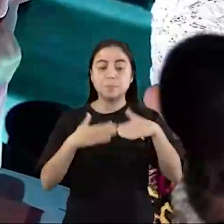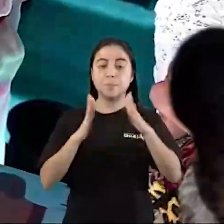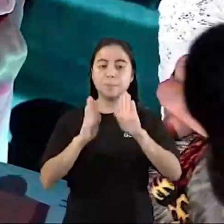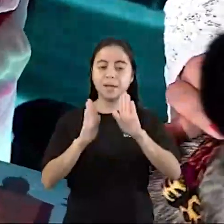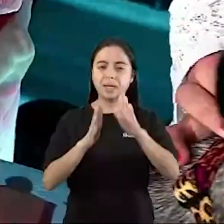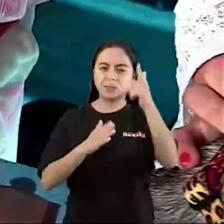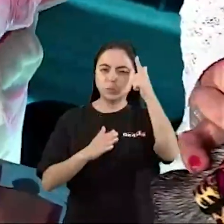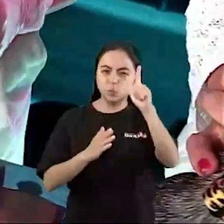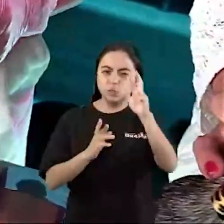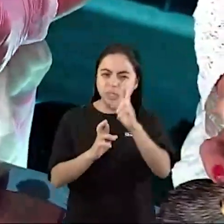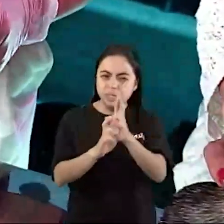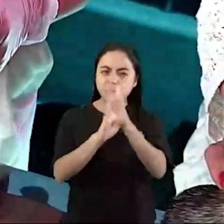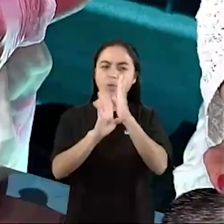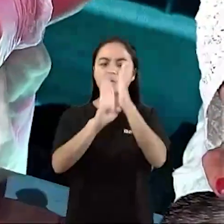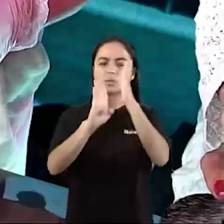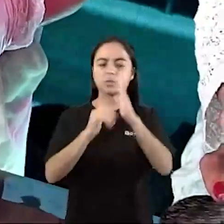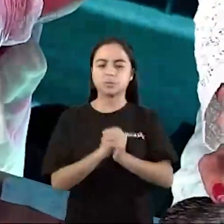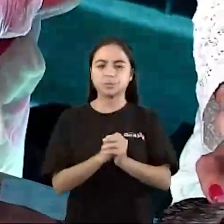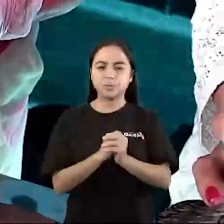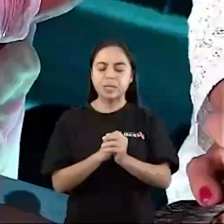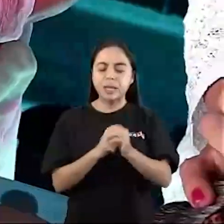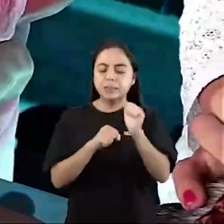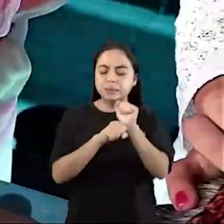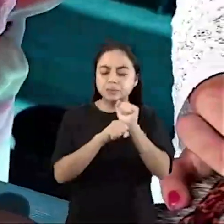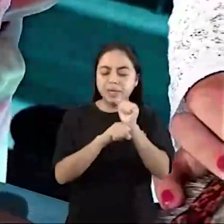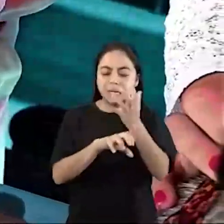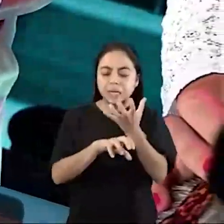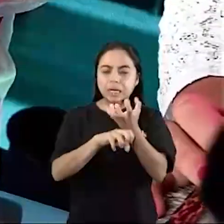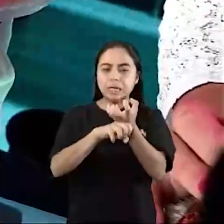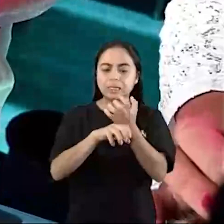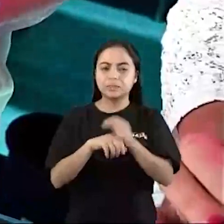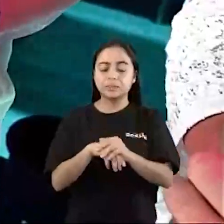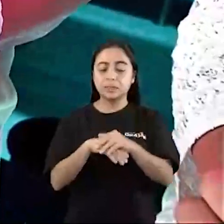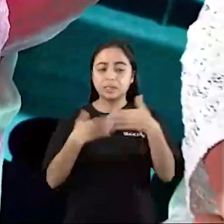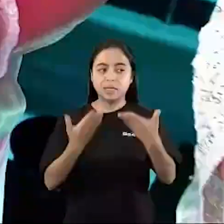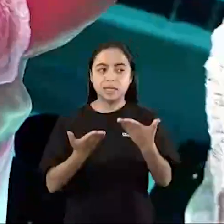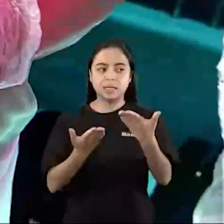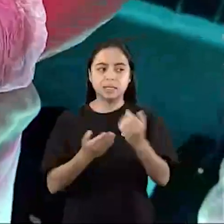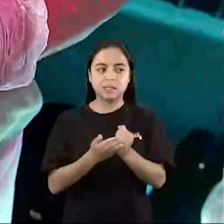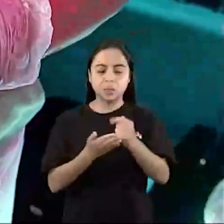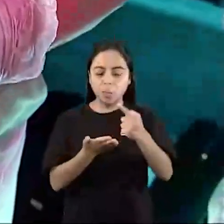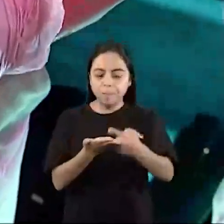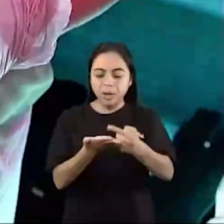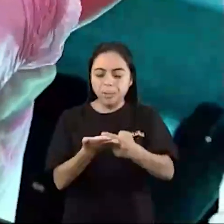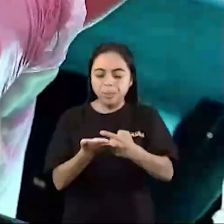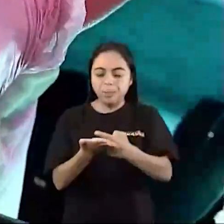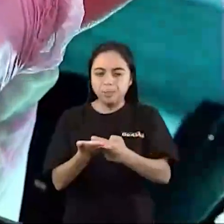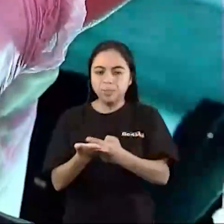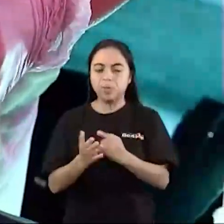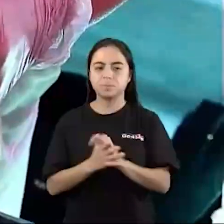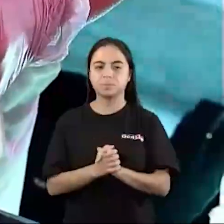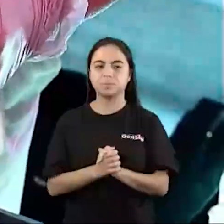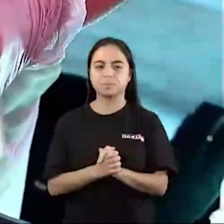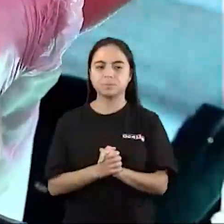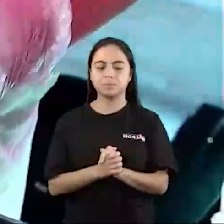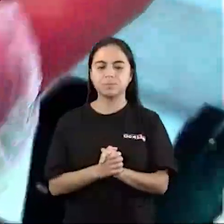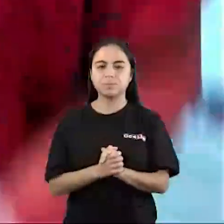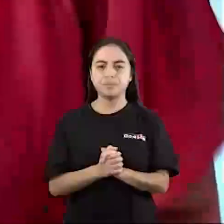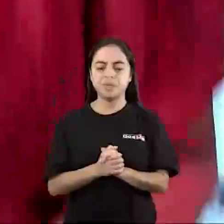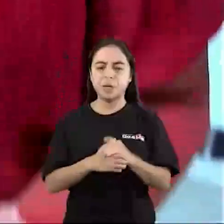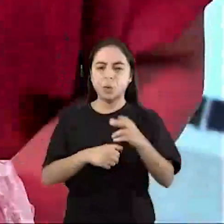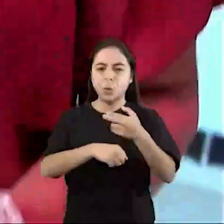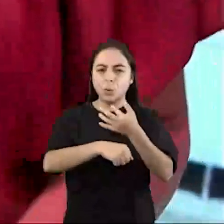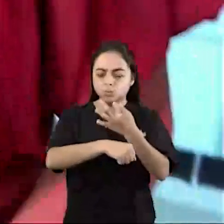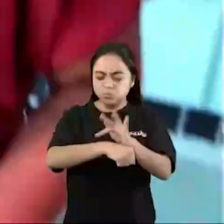diagnóstico. Eu espero secar e eu coro a amostra, assim que a gente procede. A mesma